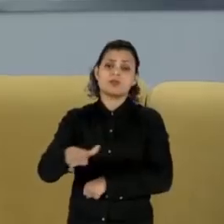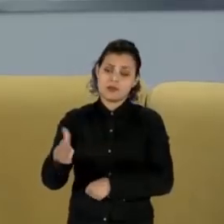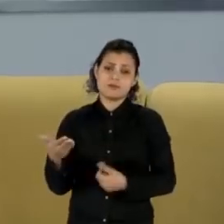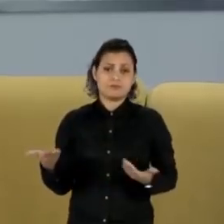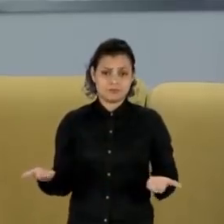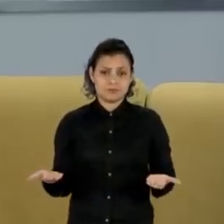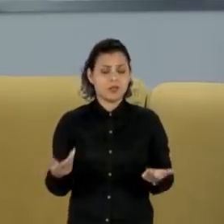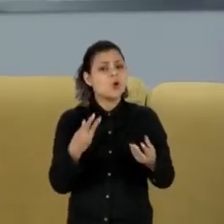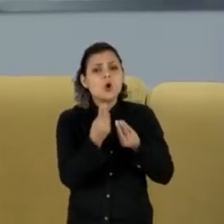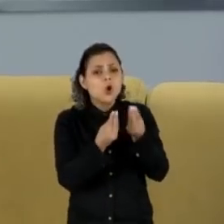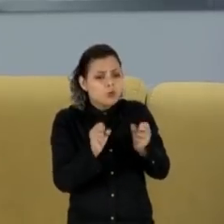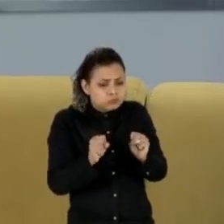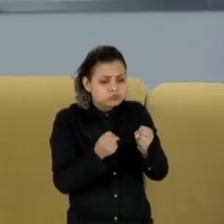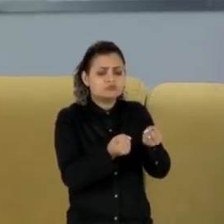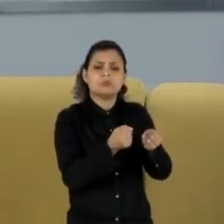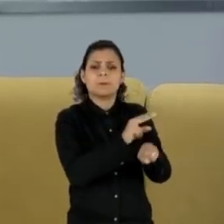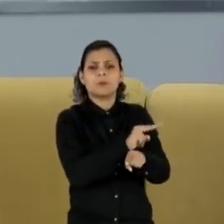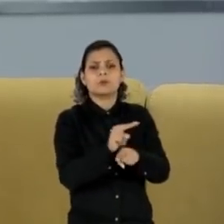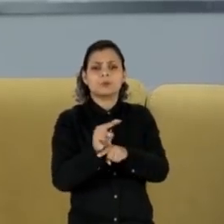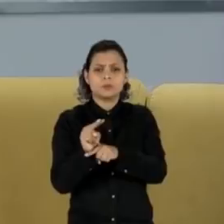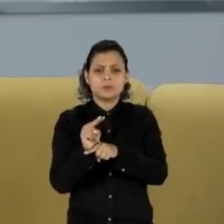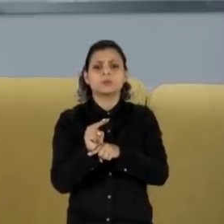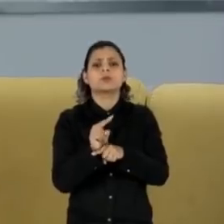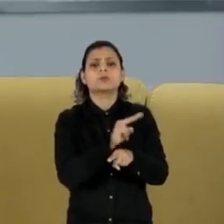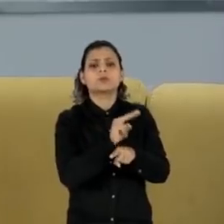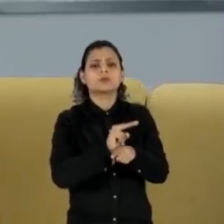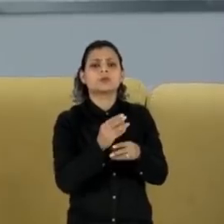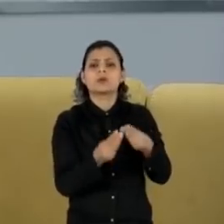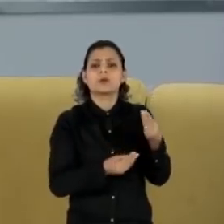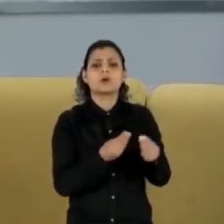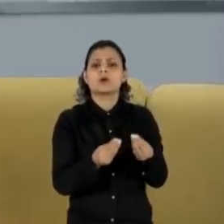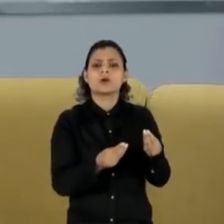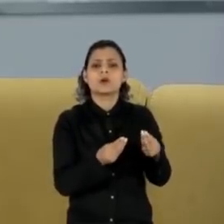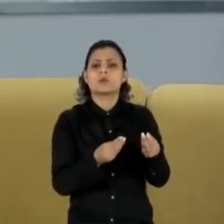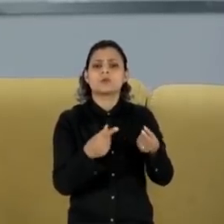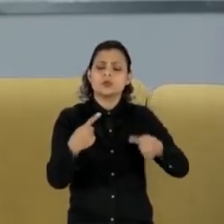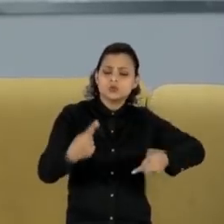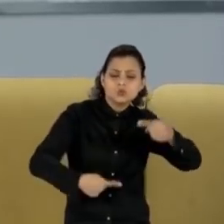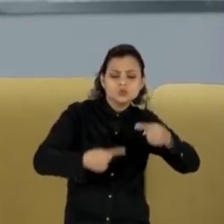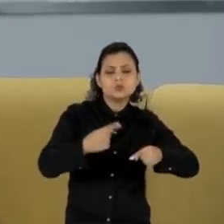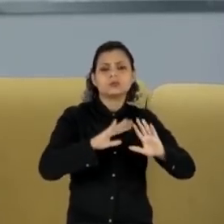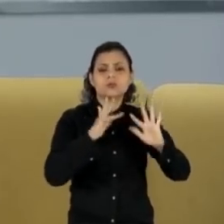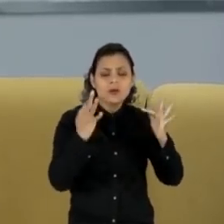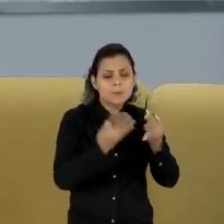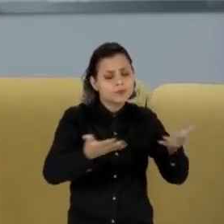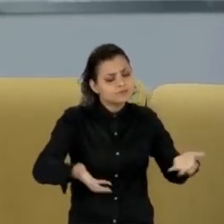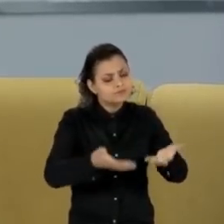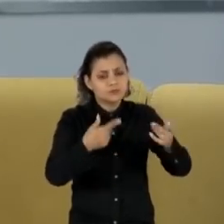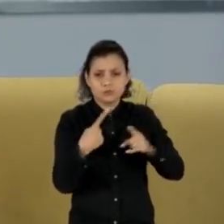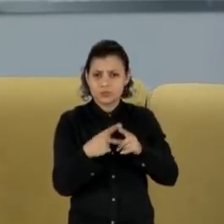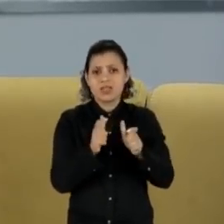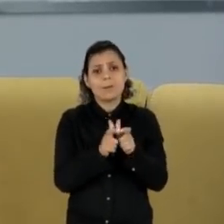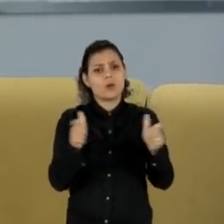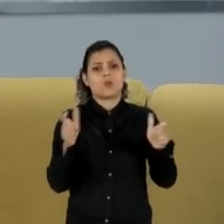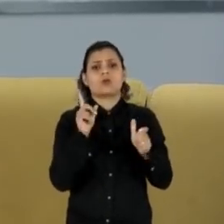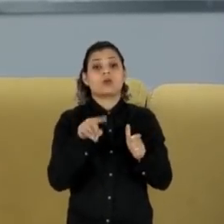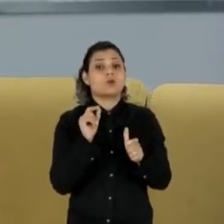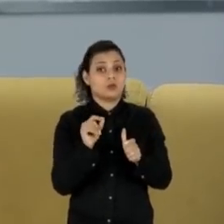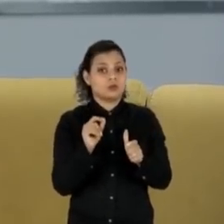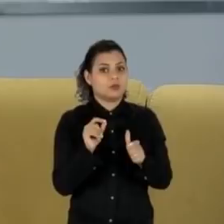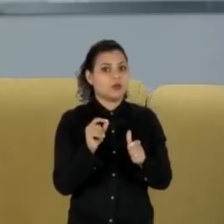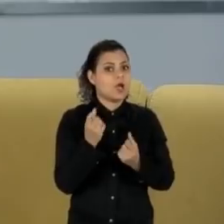como garantir essa proteção essa proteção e introduzir essa discussão na família já que muitas vezes os